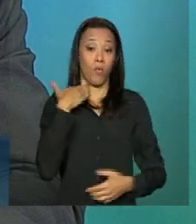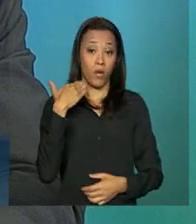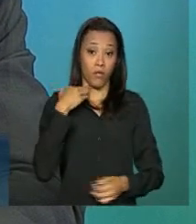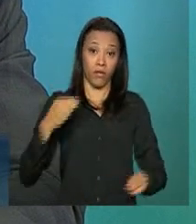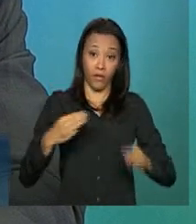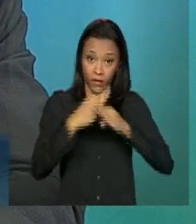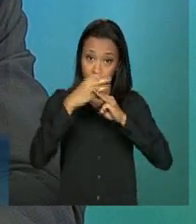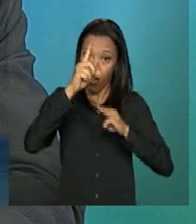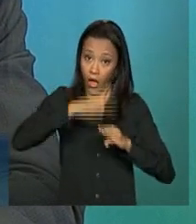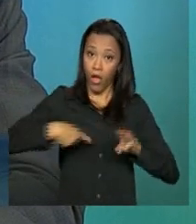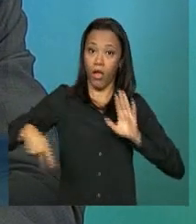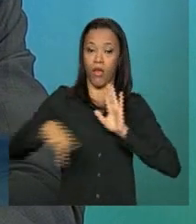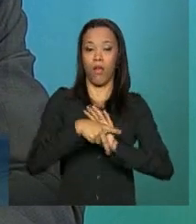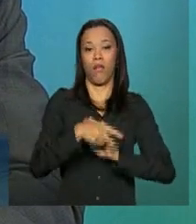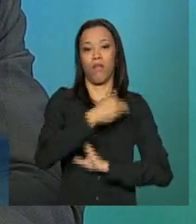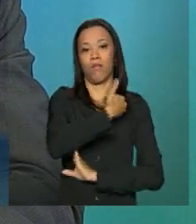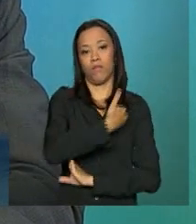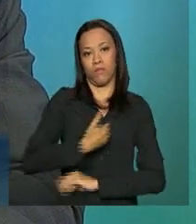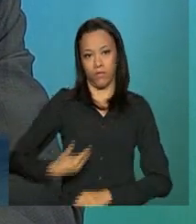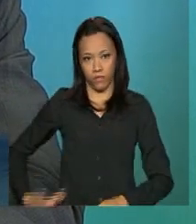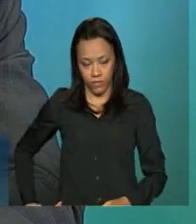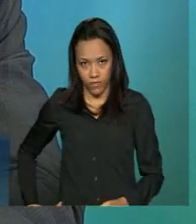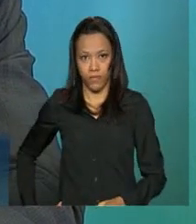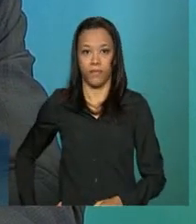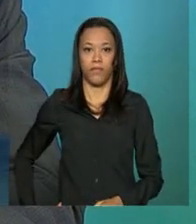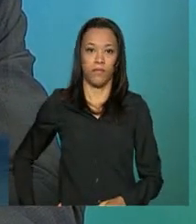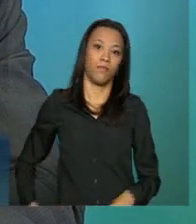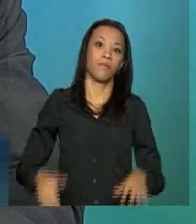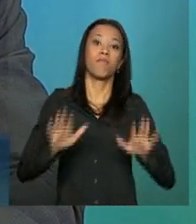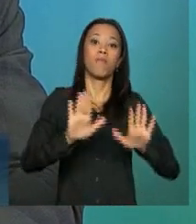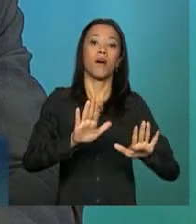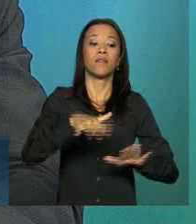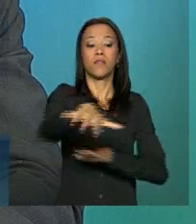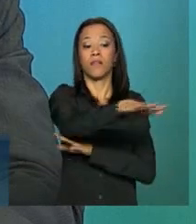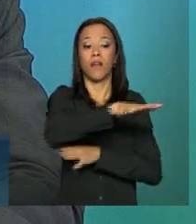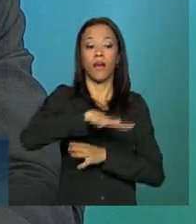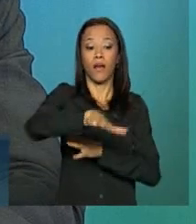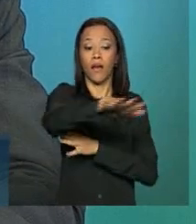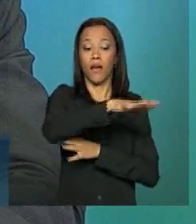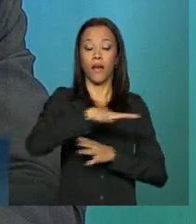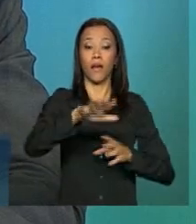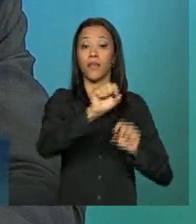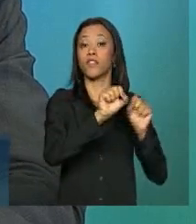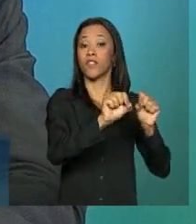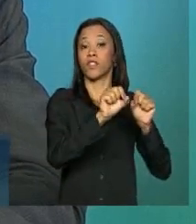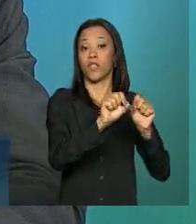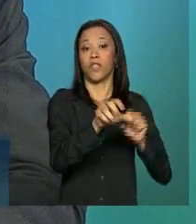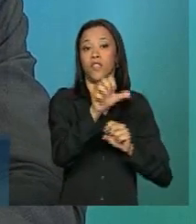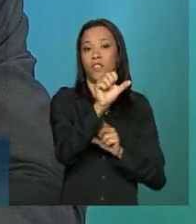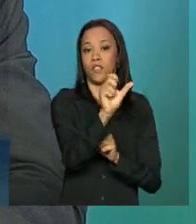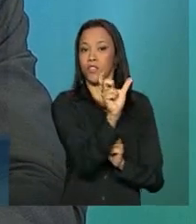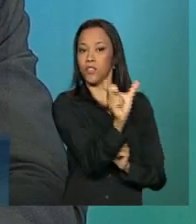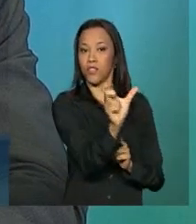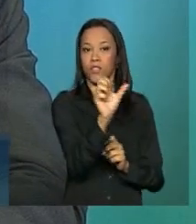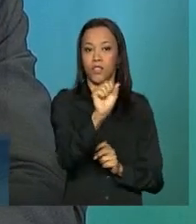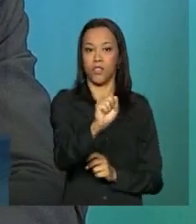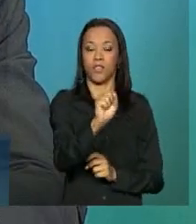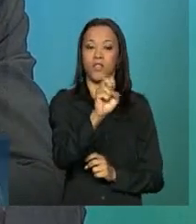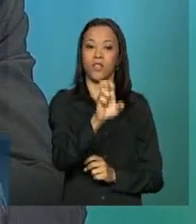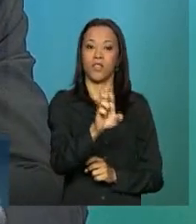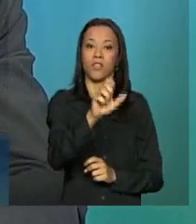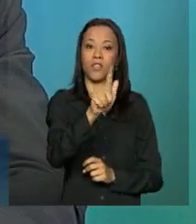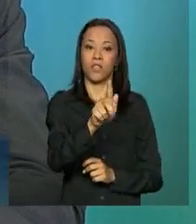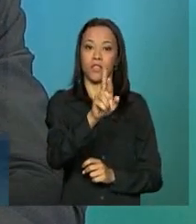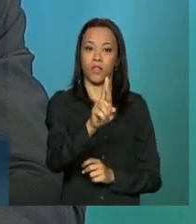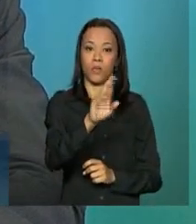mas a atividade de seguros, que hoje ela inclusive já tem sócio privado, nós